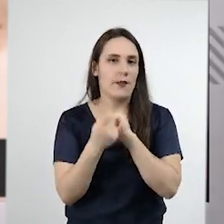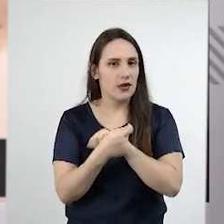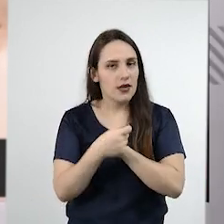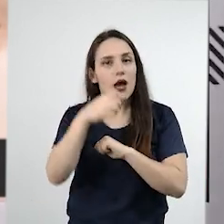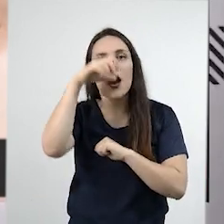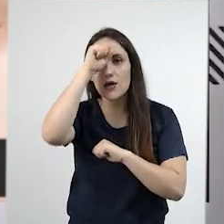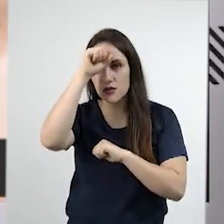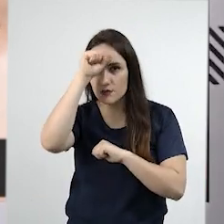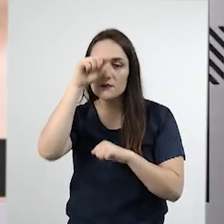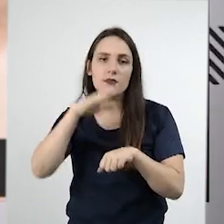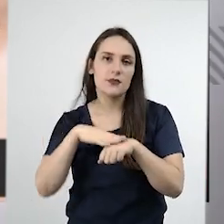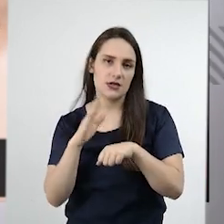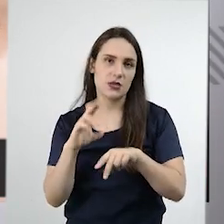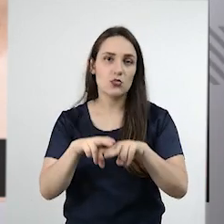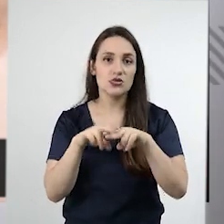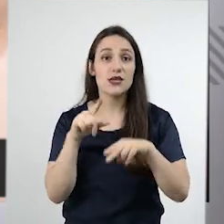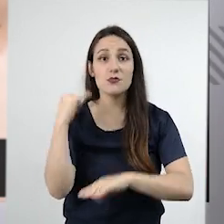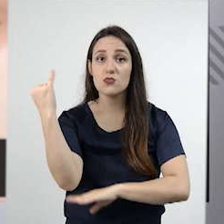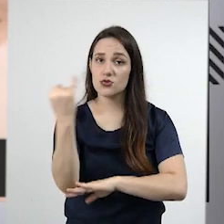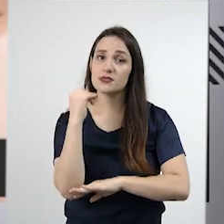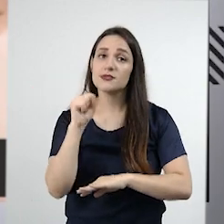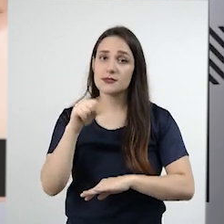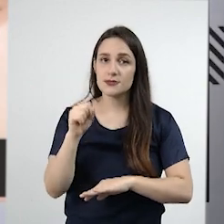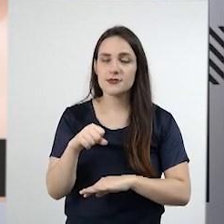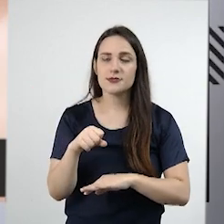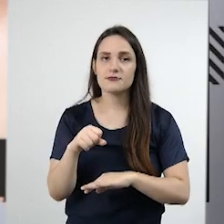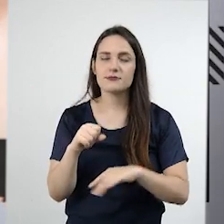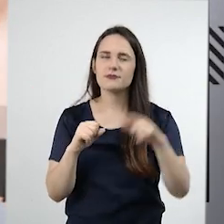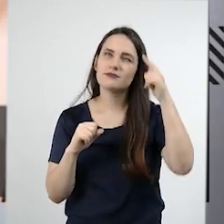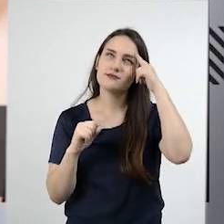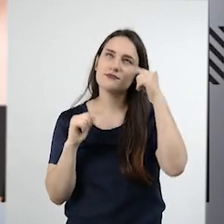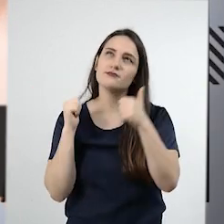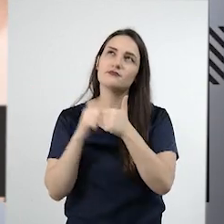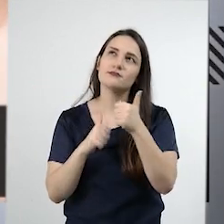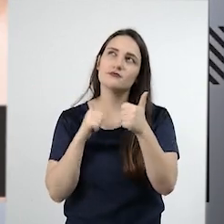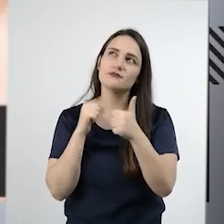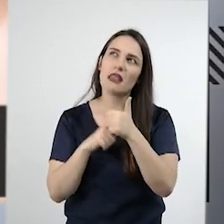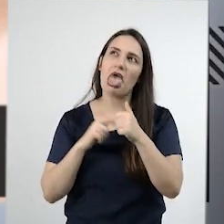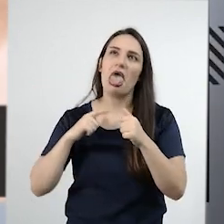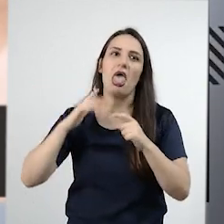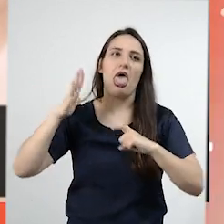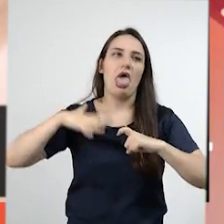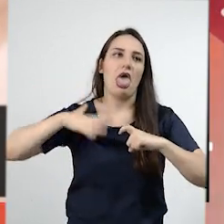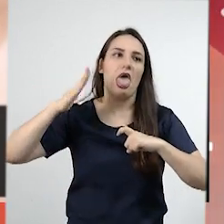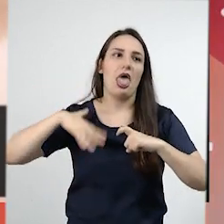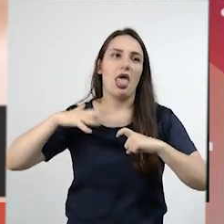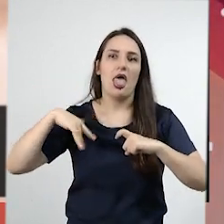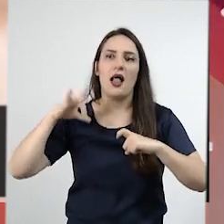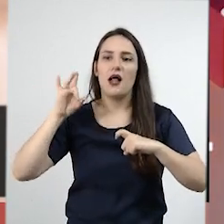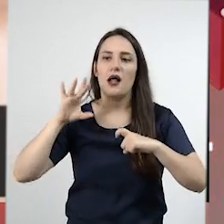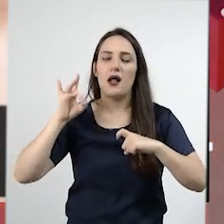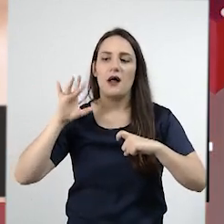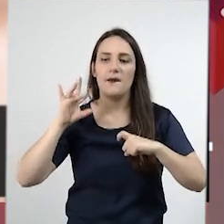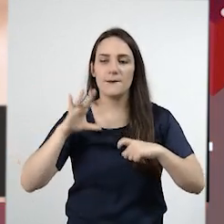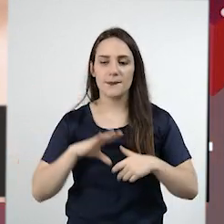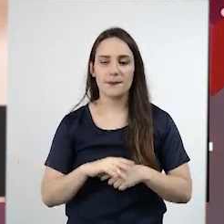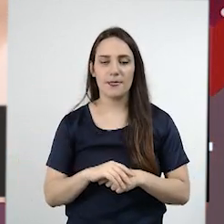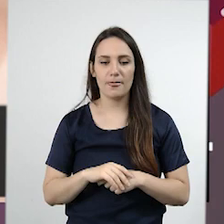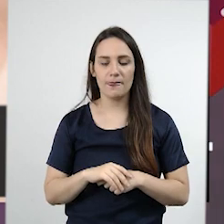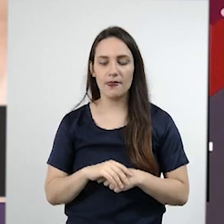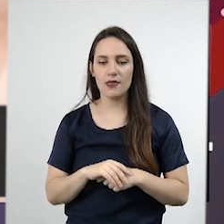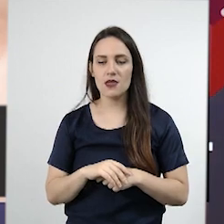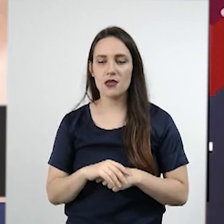muito importante pensar para a gente tirar aquele mito do que é só quando tem